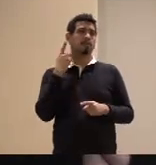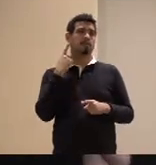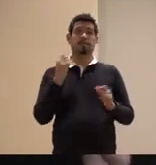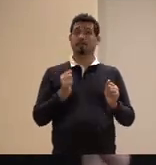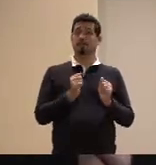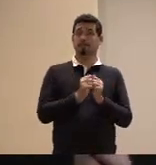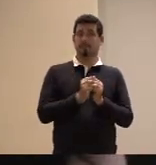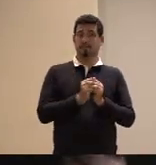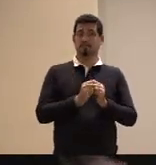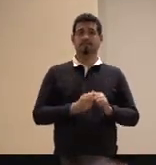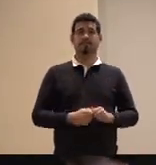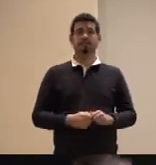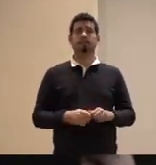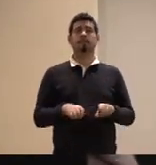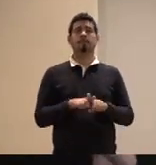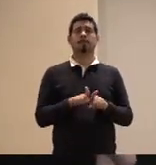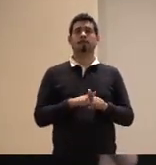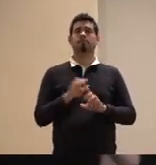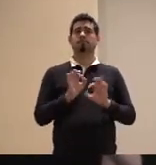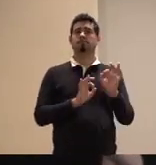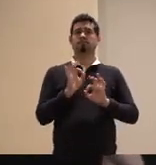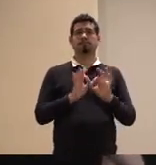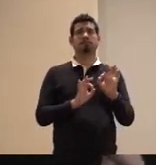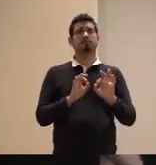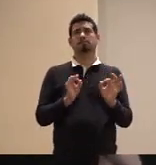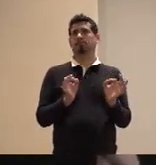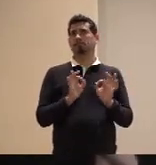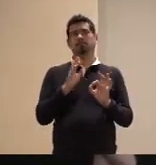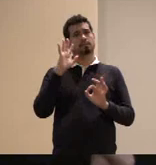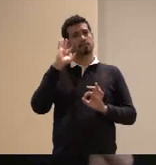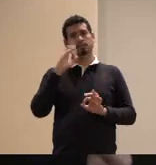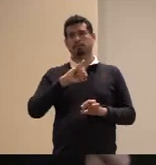e sabe de todo esse reordenamento, como funciona em Joinville.